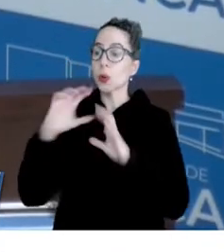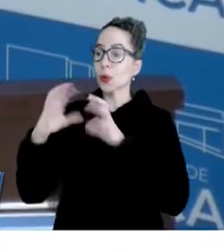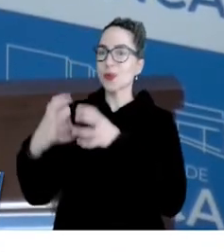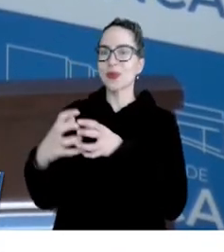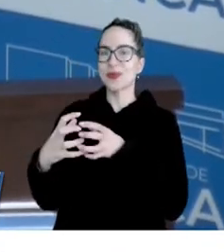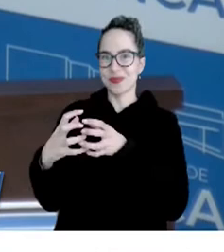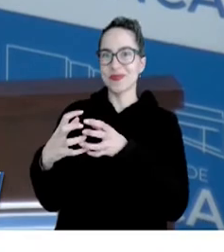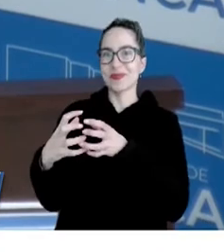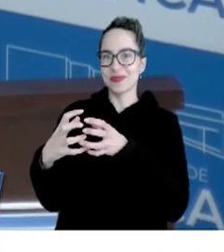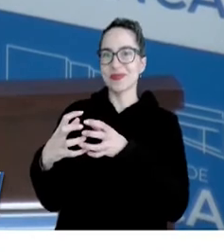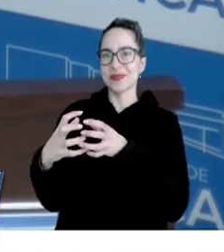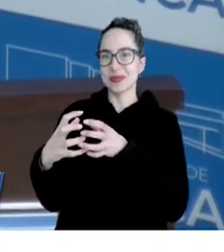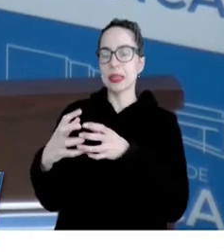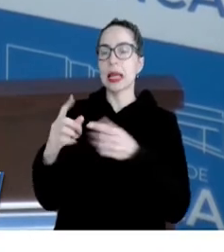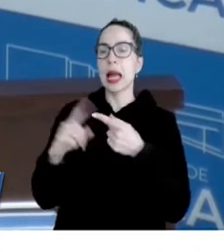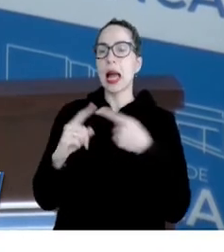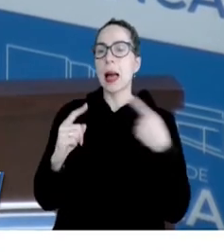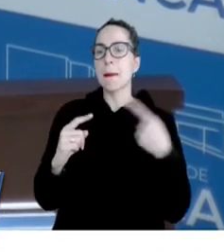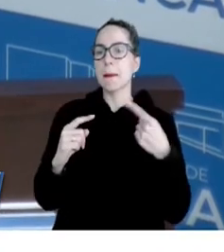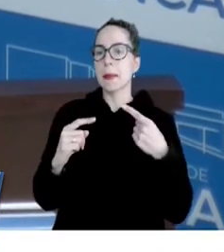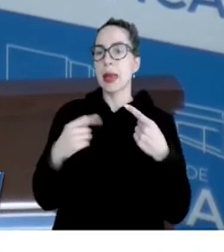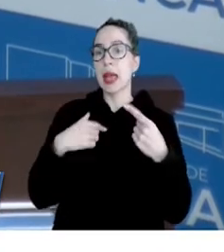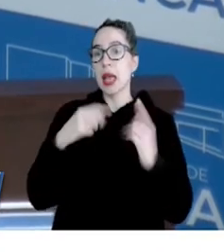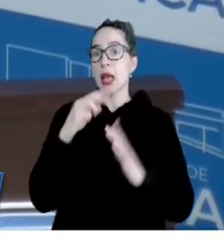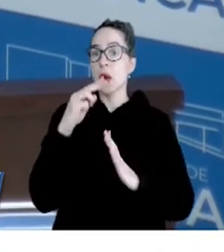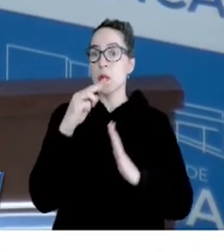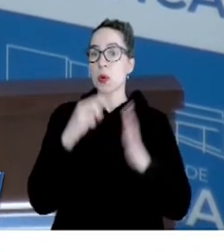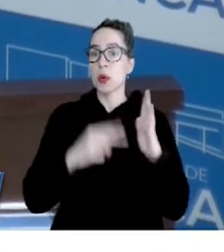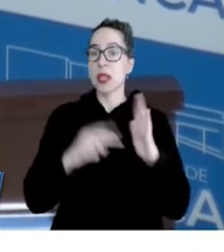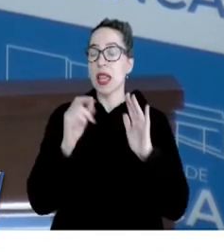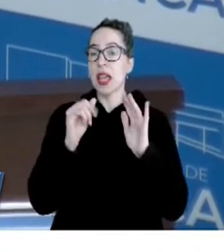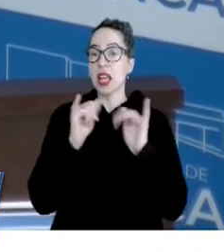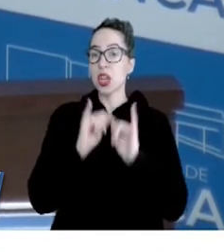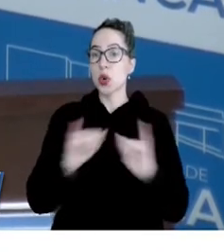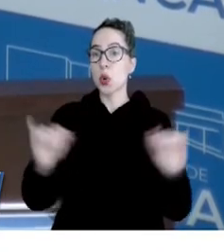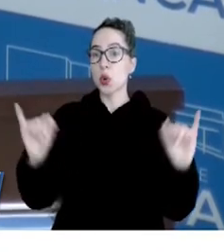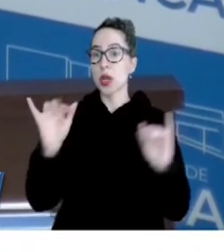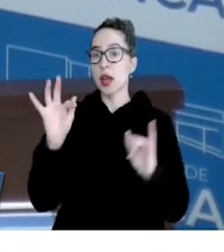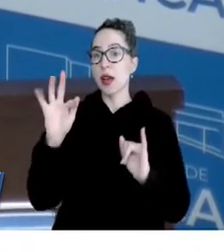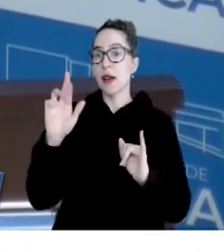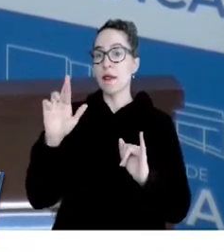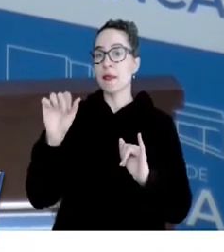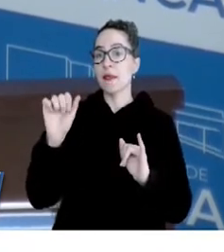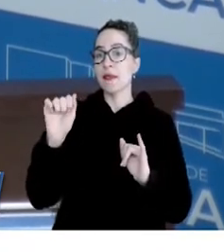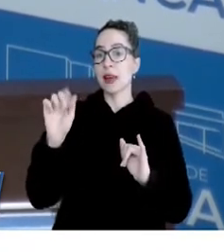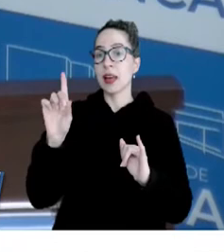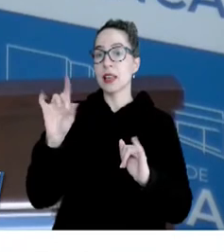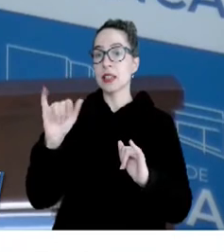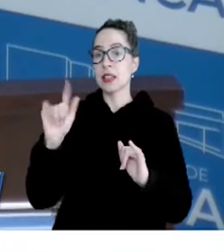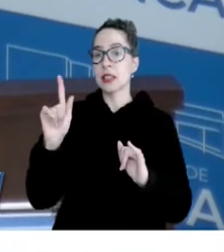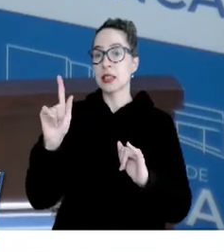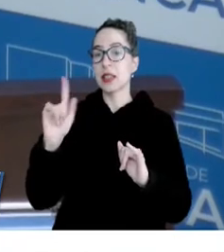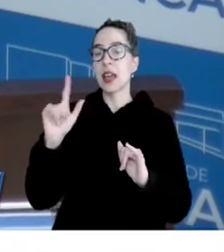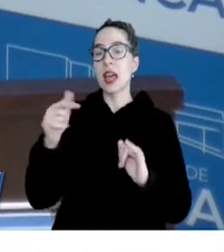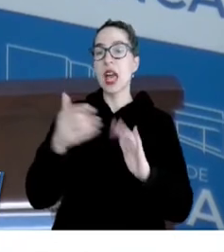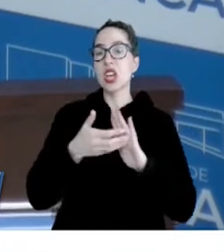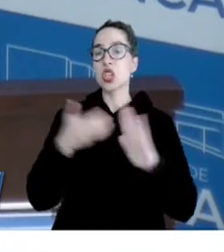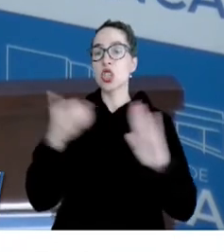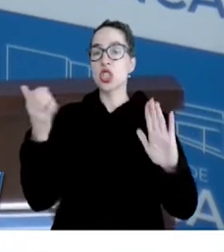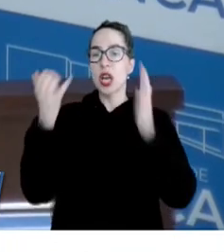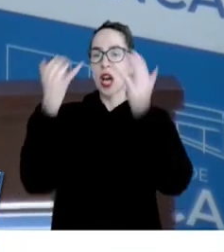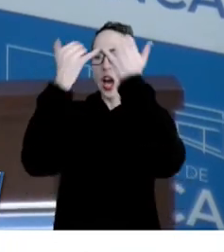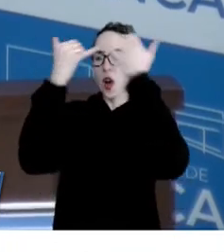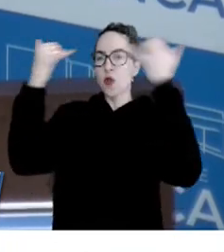A primeira delas, que eu li numa uma notícia do Fradique, sobre a retirada dos fios nos postes,